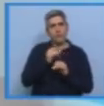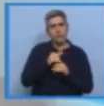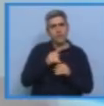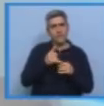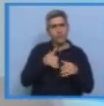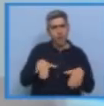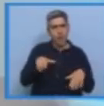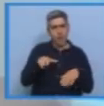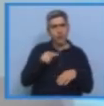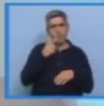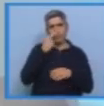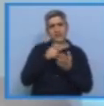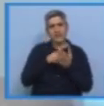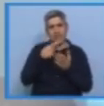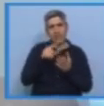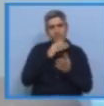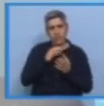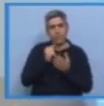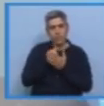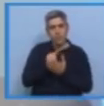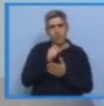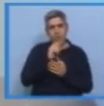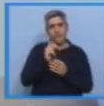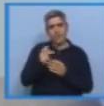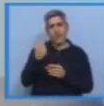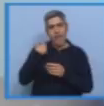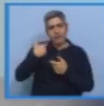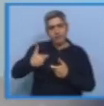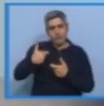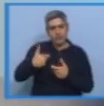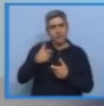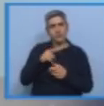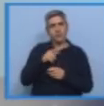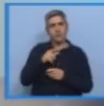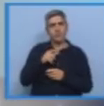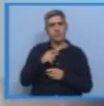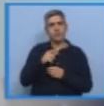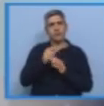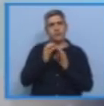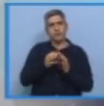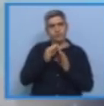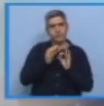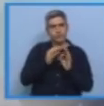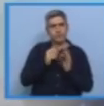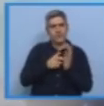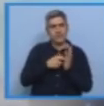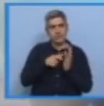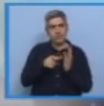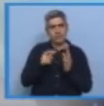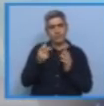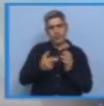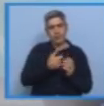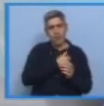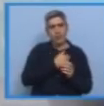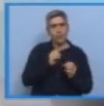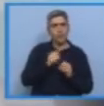a tomar conta de pessoas mais necessitadas, permitindo que possam ficar no seu domicílio, no seu lar, a terem os cuidados que necessitam.